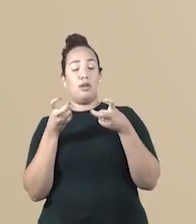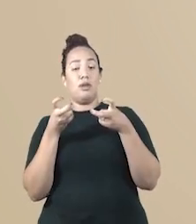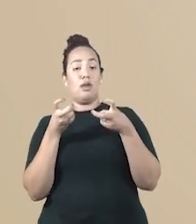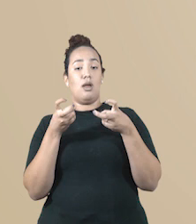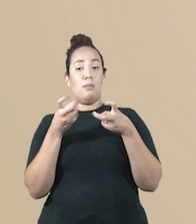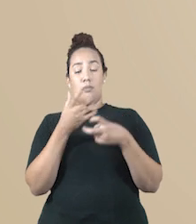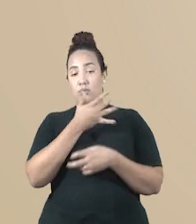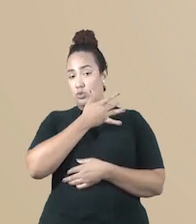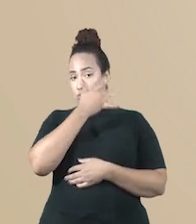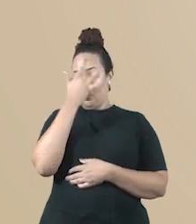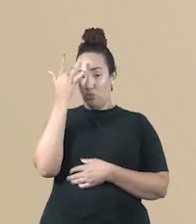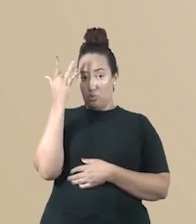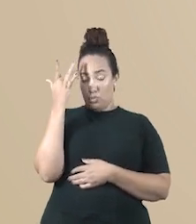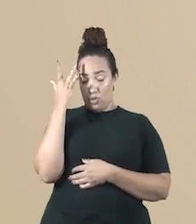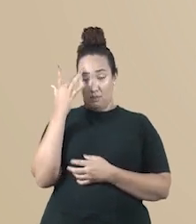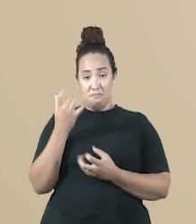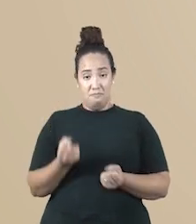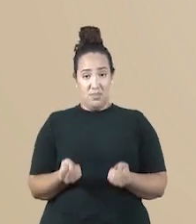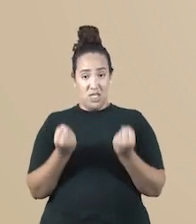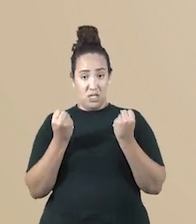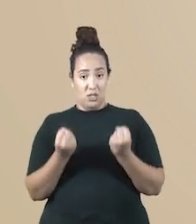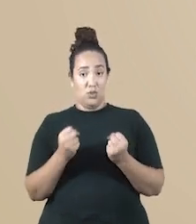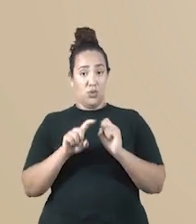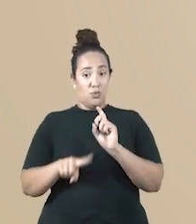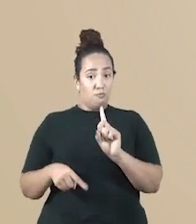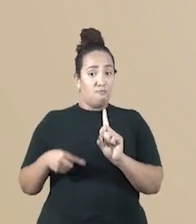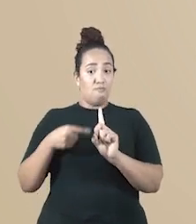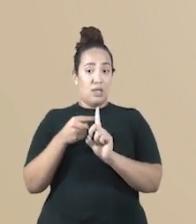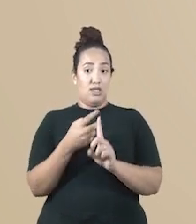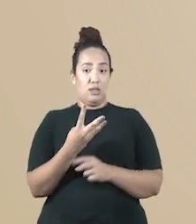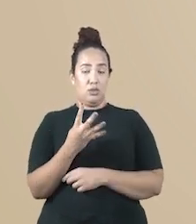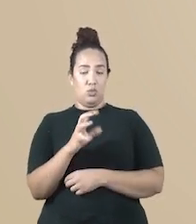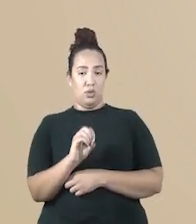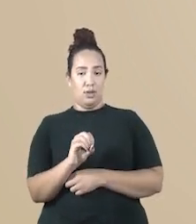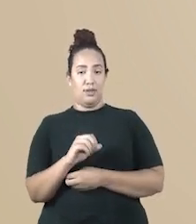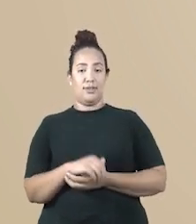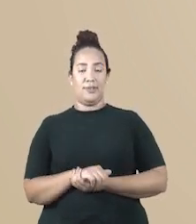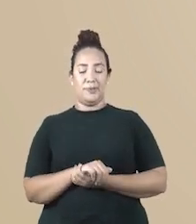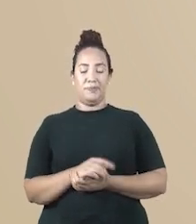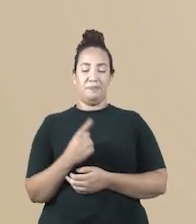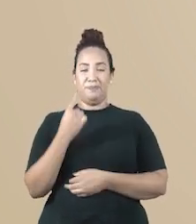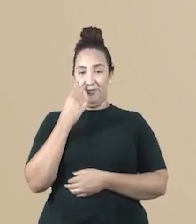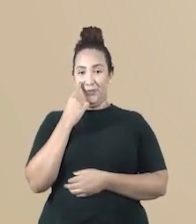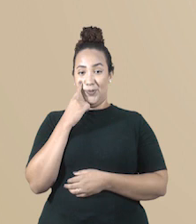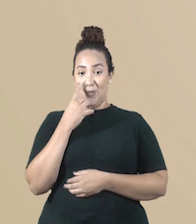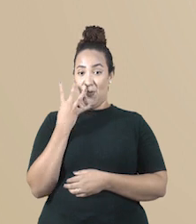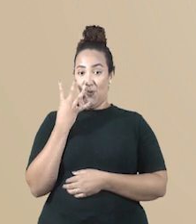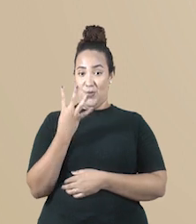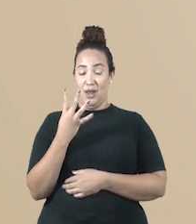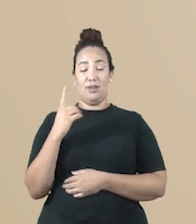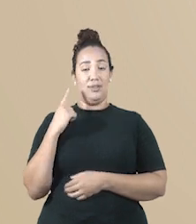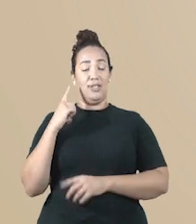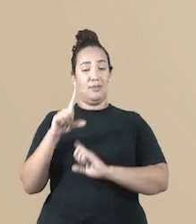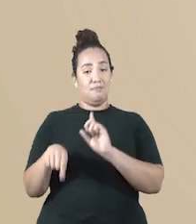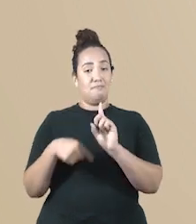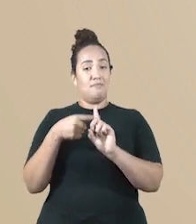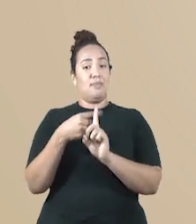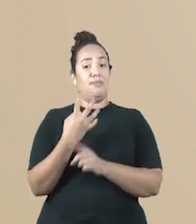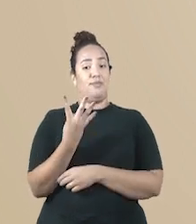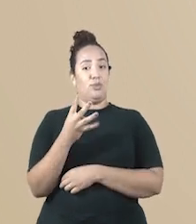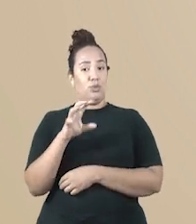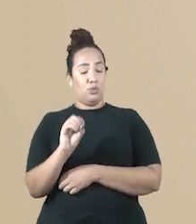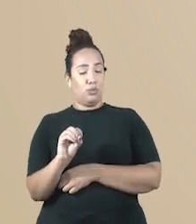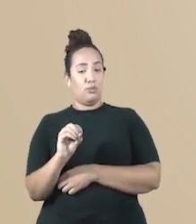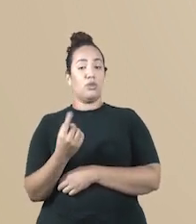quantos têm mais do que 40 quilos. Vamos ver? 4 tem mais do que 40 quilos. E